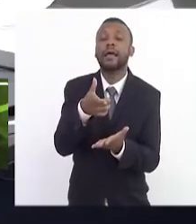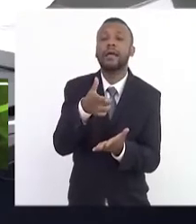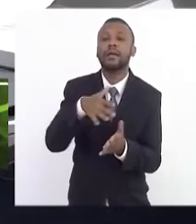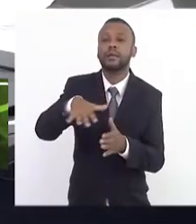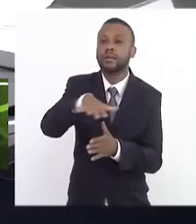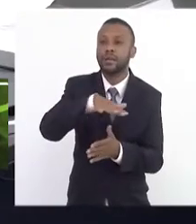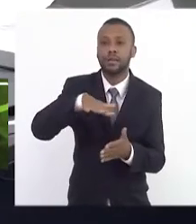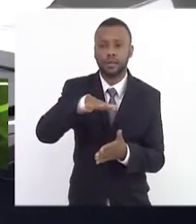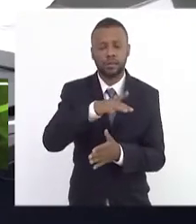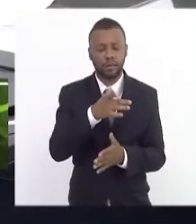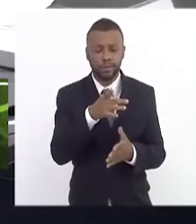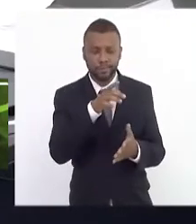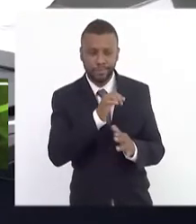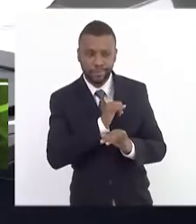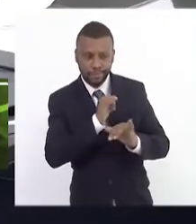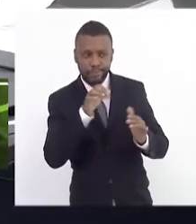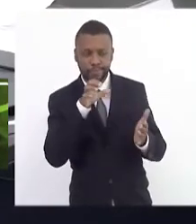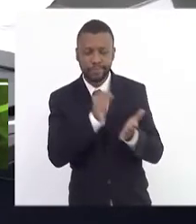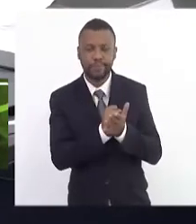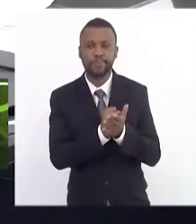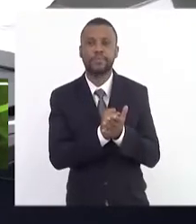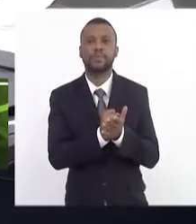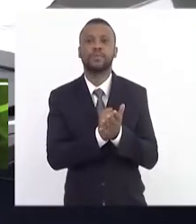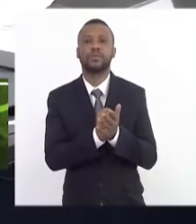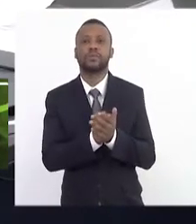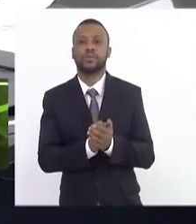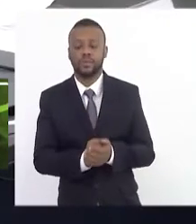ponto de vista das dotações.